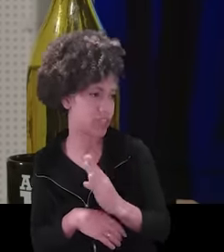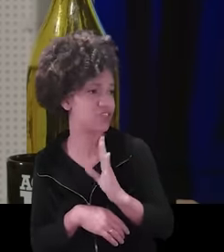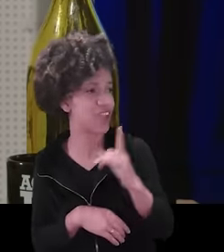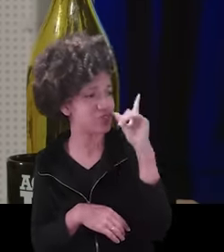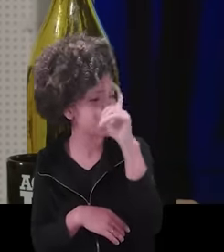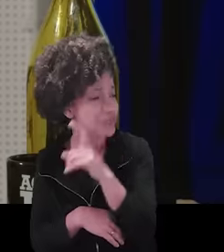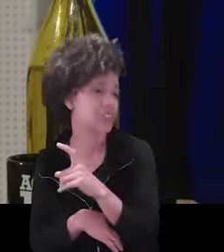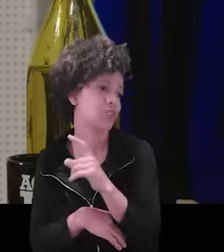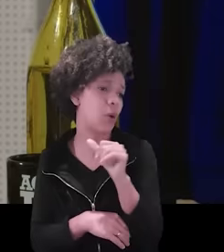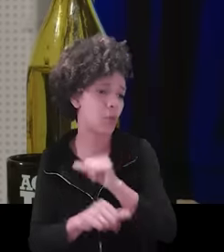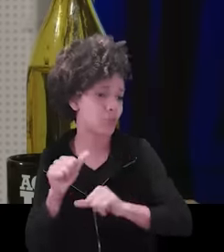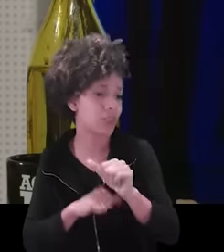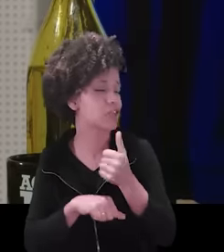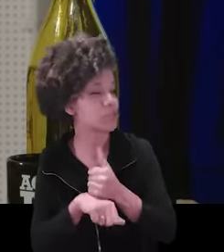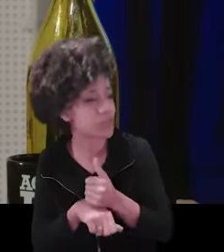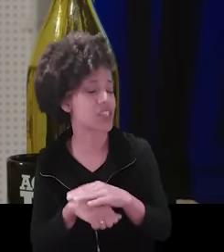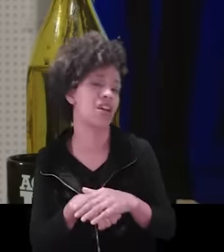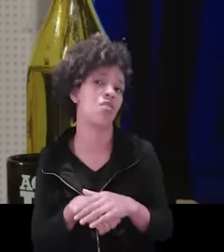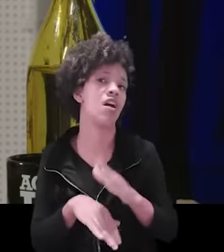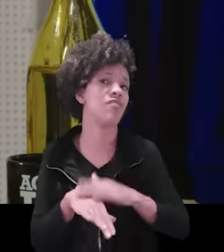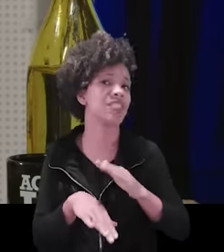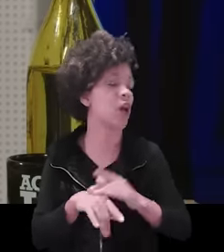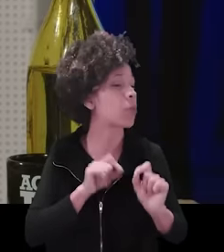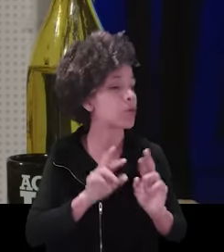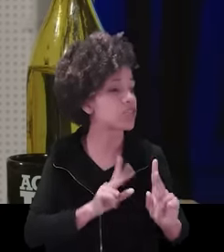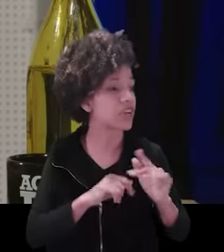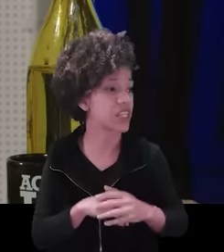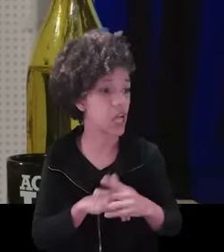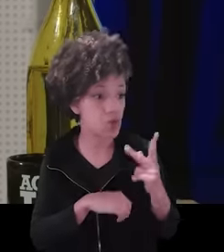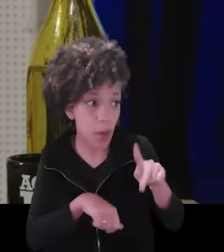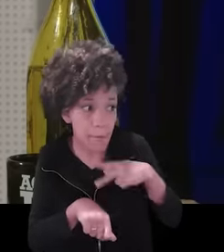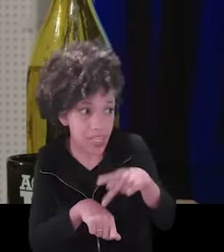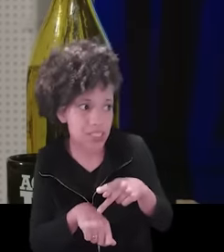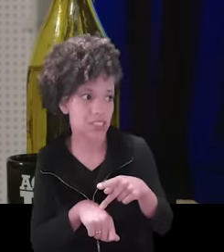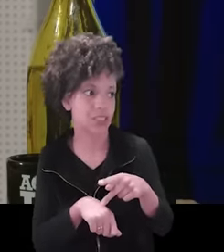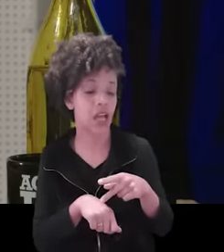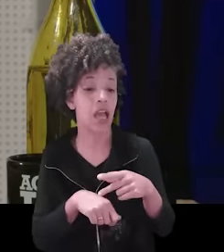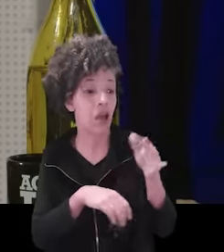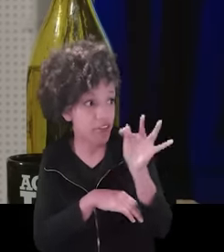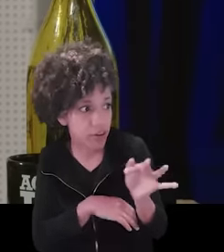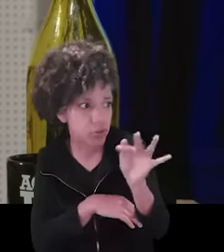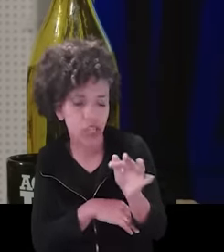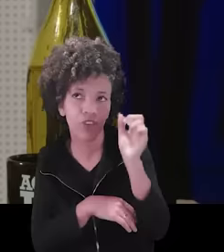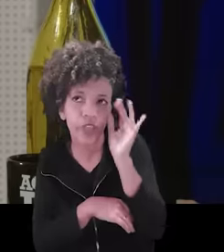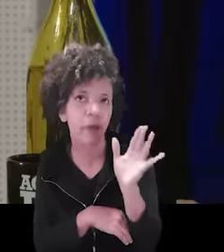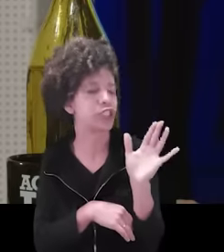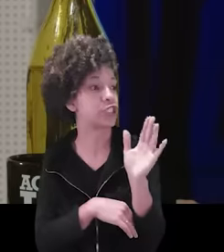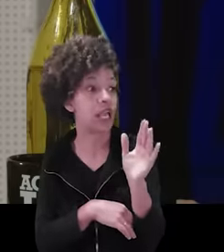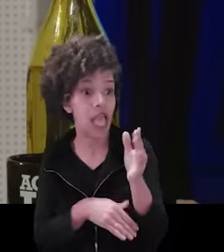moram no Brasil sai difícil você mudar de carreira fazer uma coisa diferente você tá no seu país você tem na sua faculdade